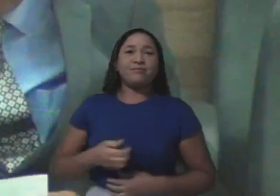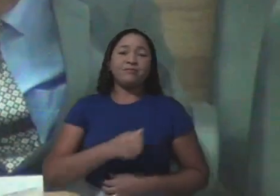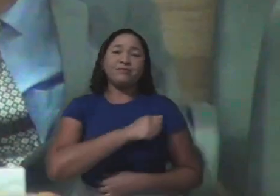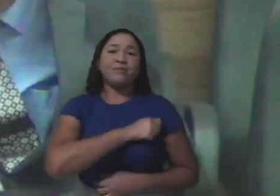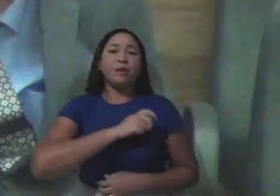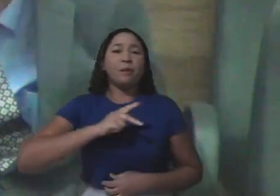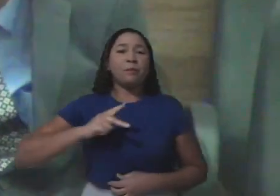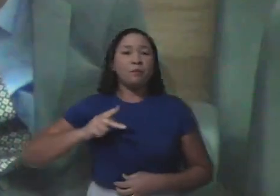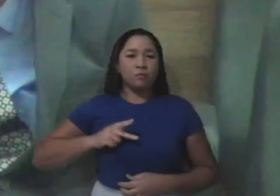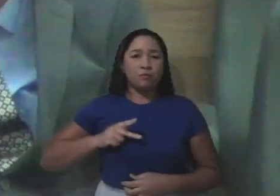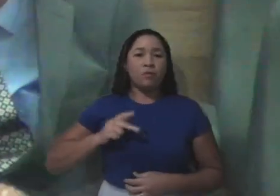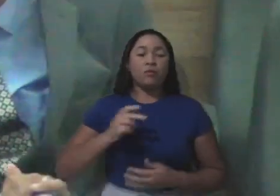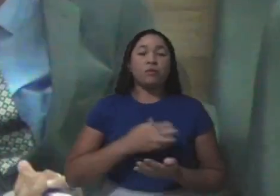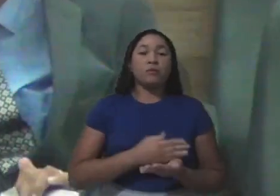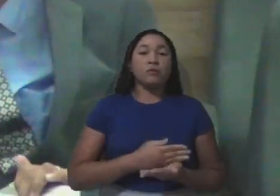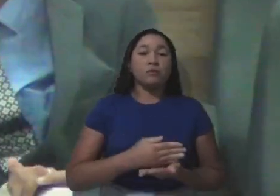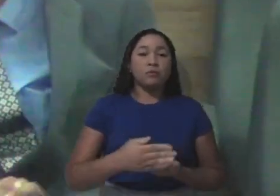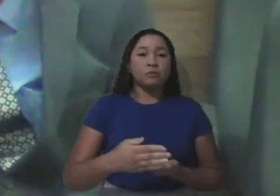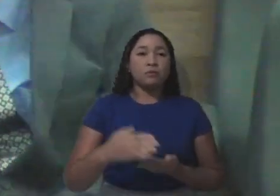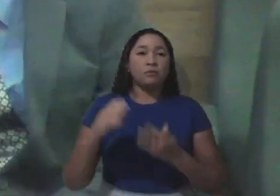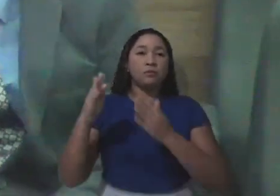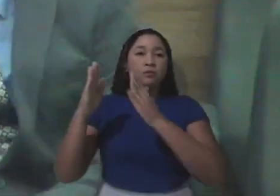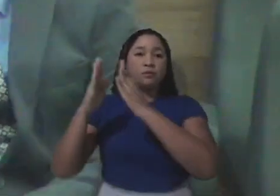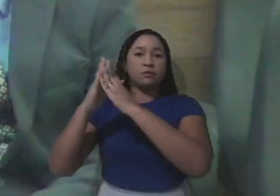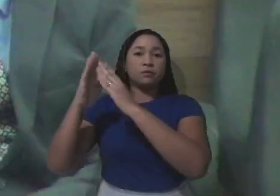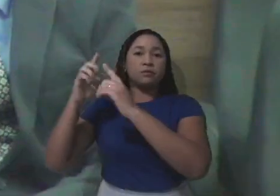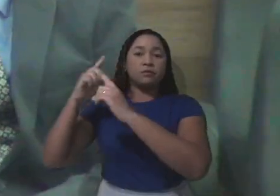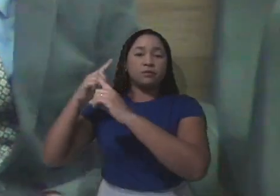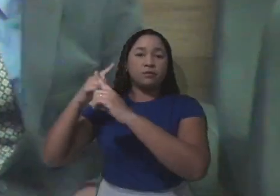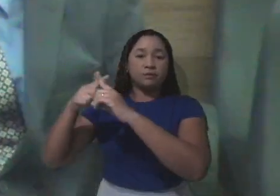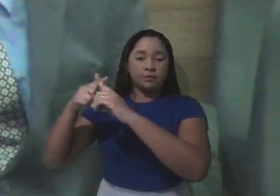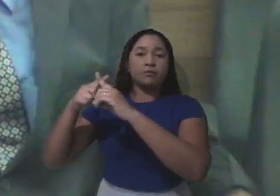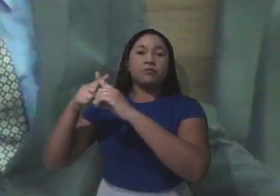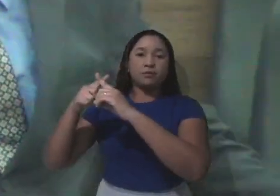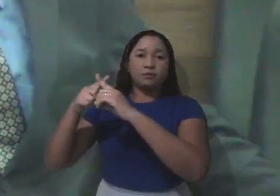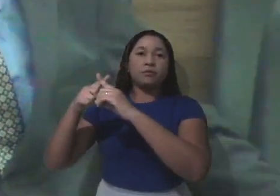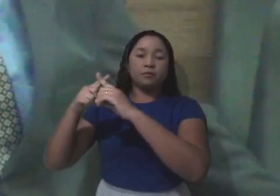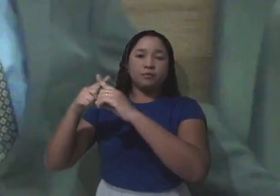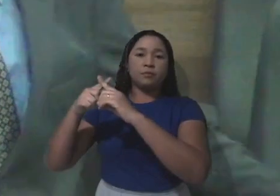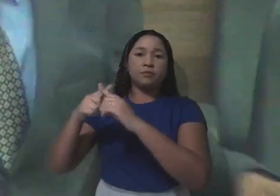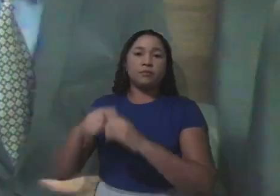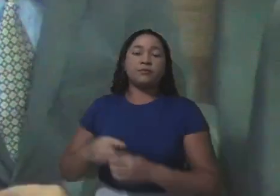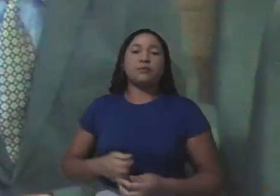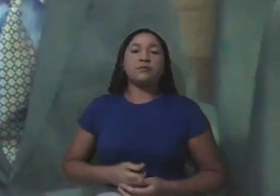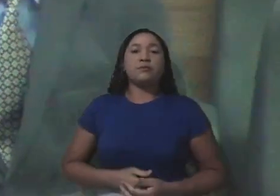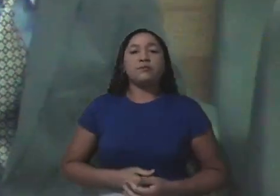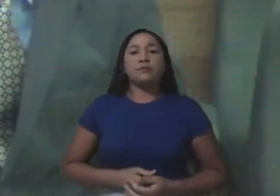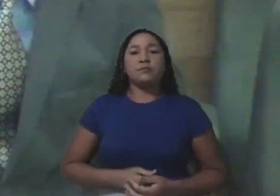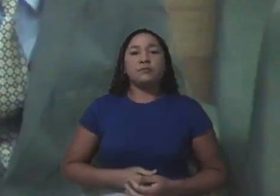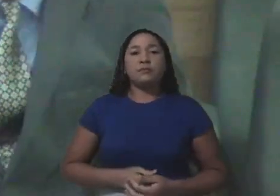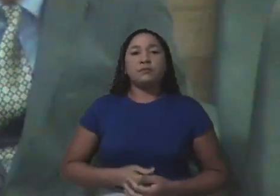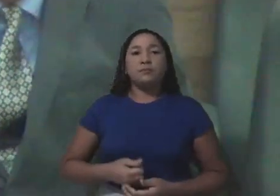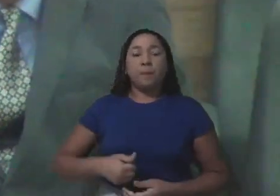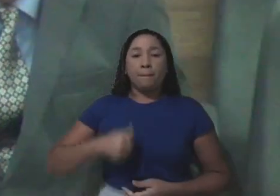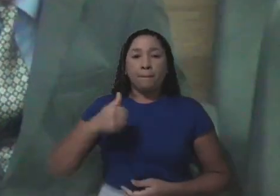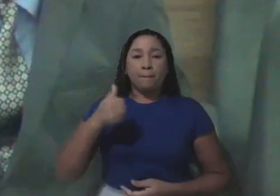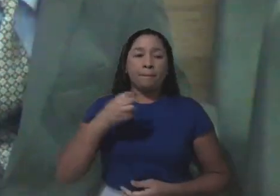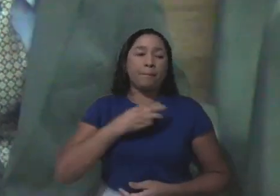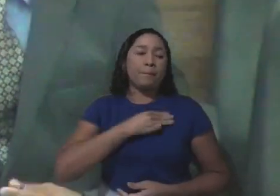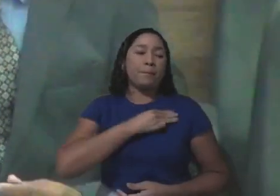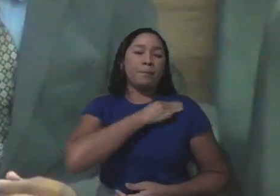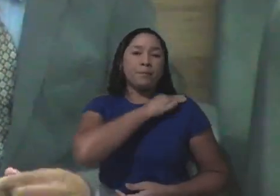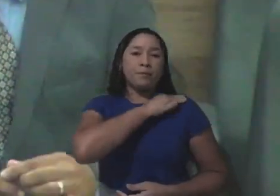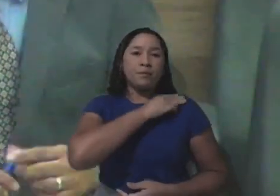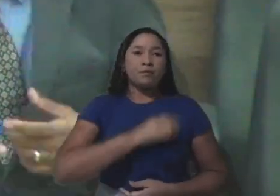do início da igreja primitiva, das primeiras missões, tinha gente